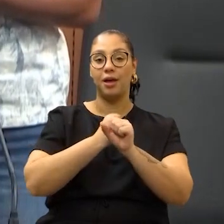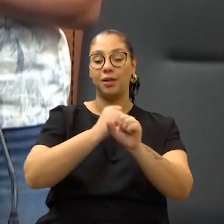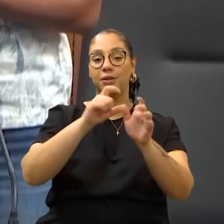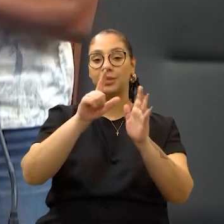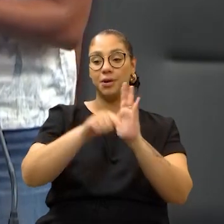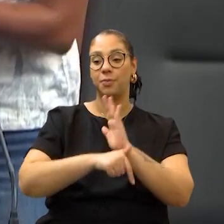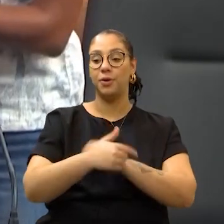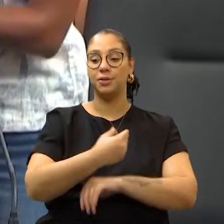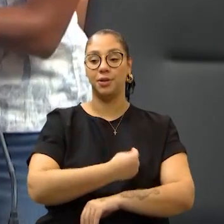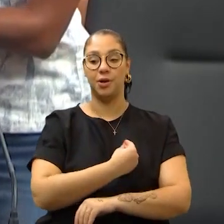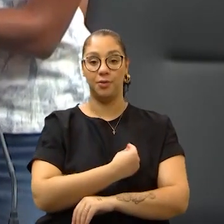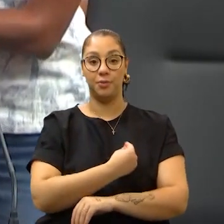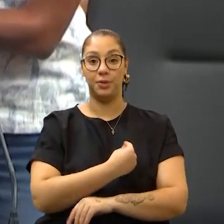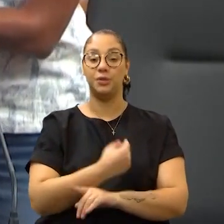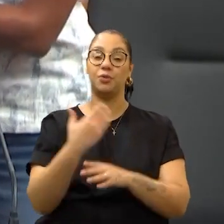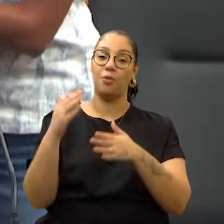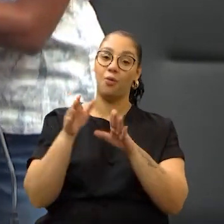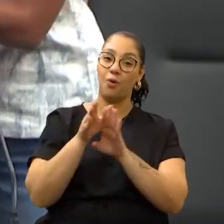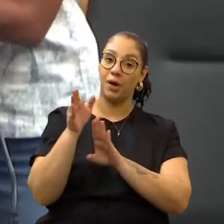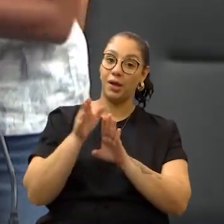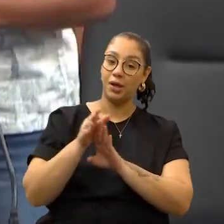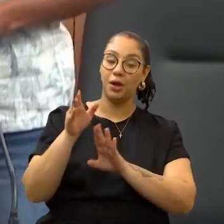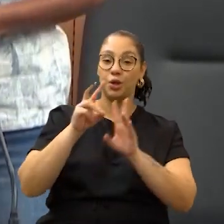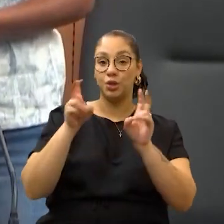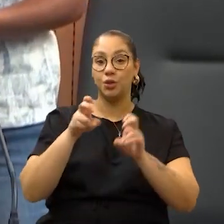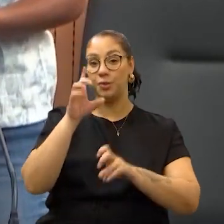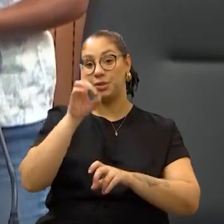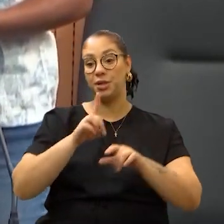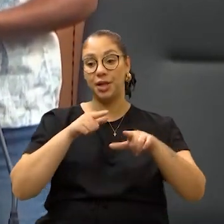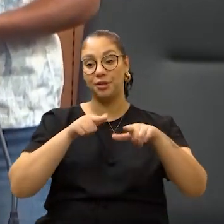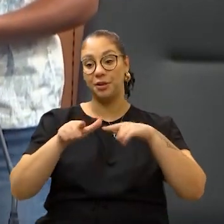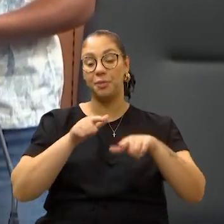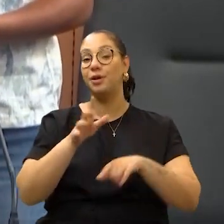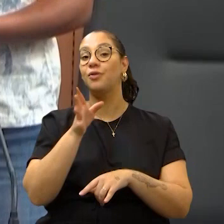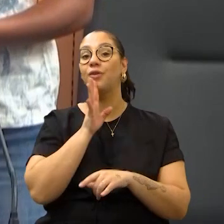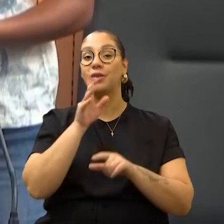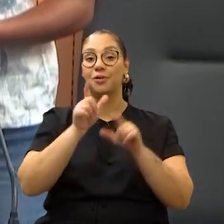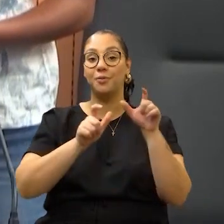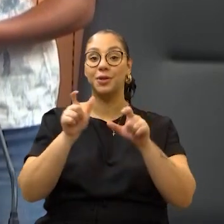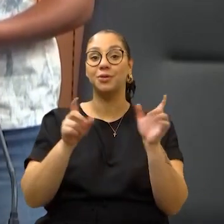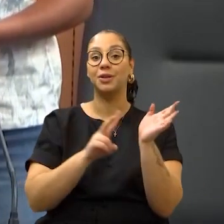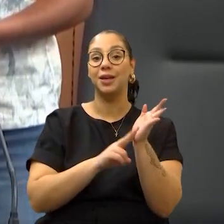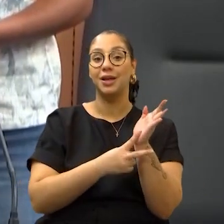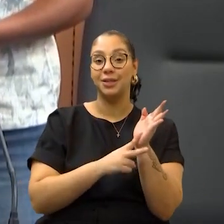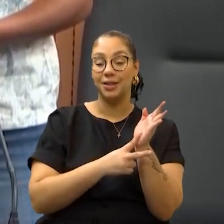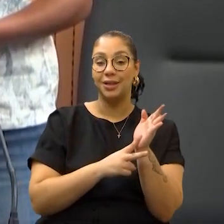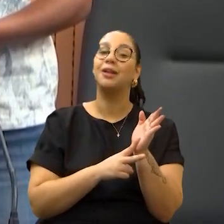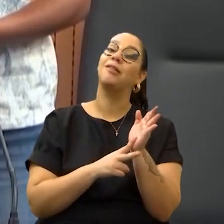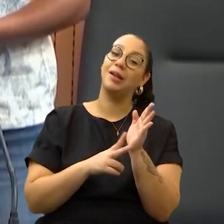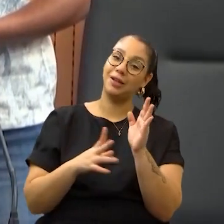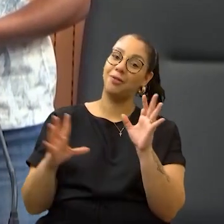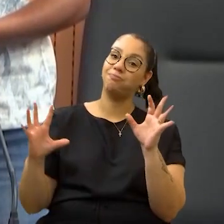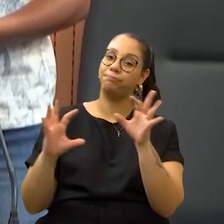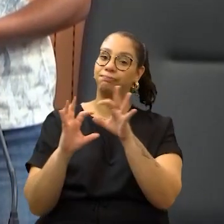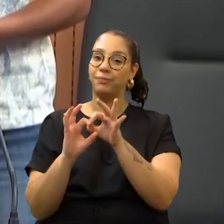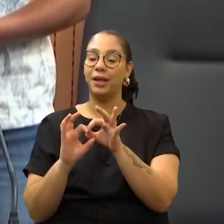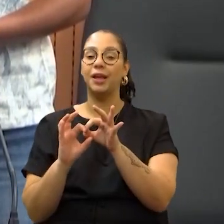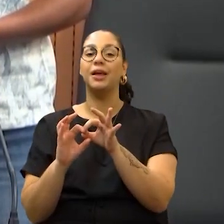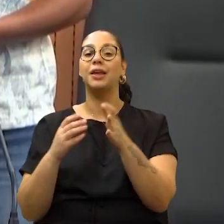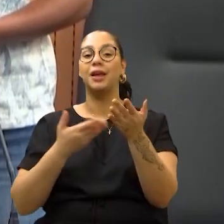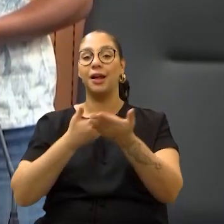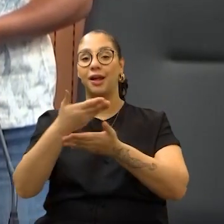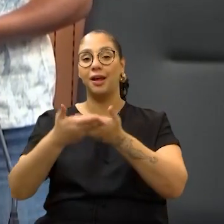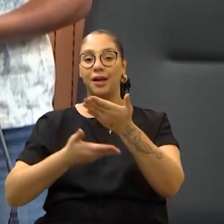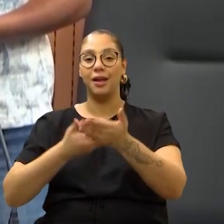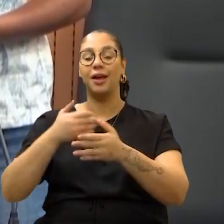anos depois, quando precisou de orientações sobre direitos trabalhistas, conheceu o pessoal do sindicato, acabou se